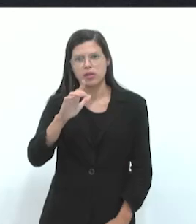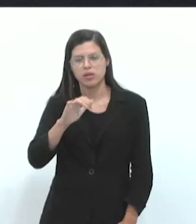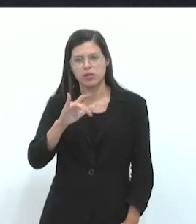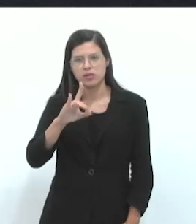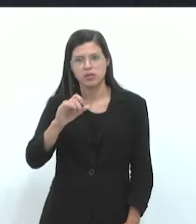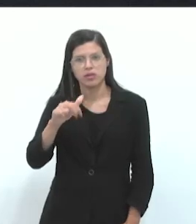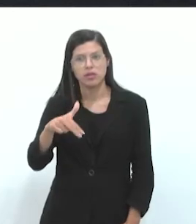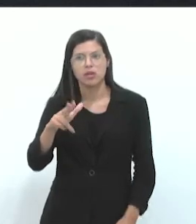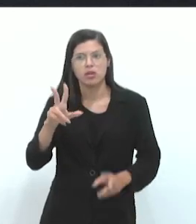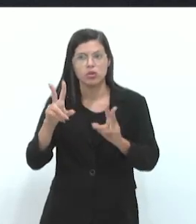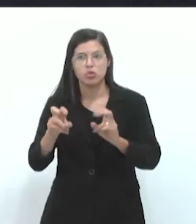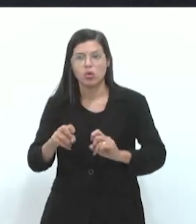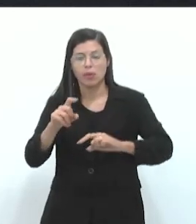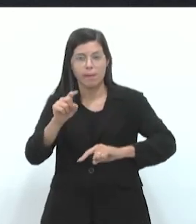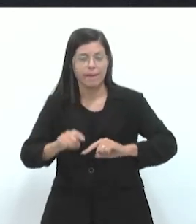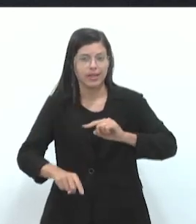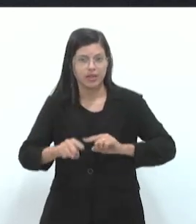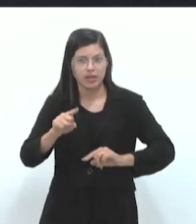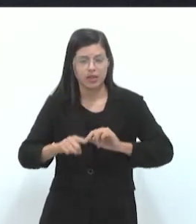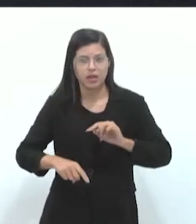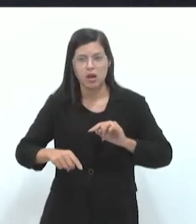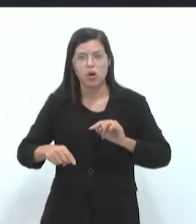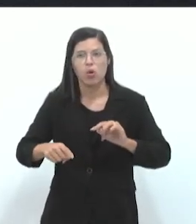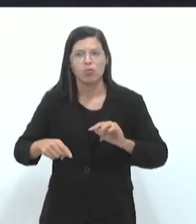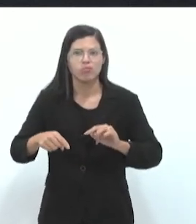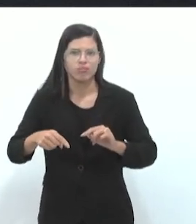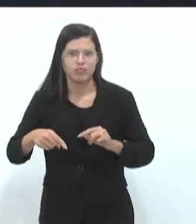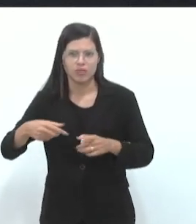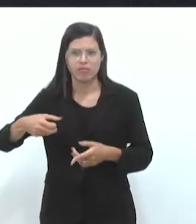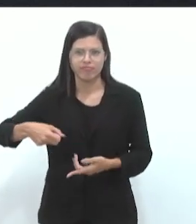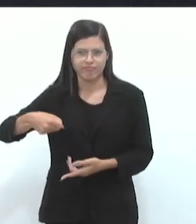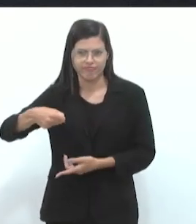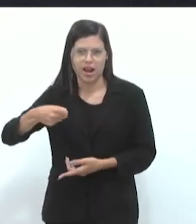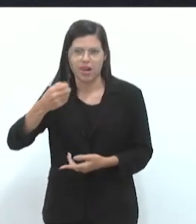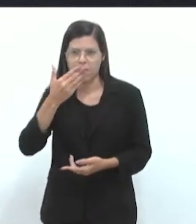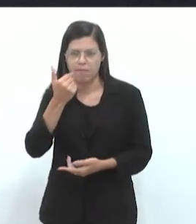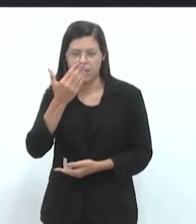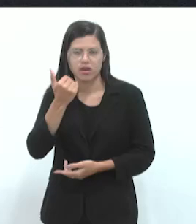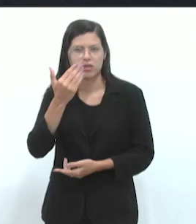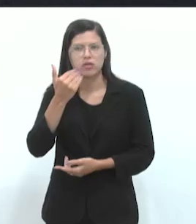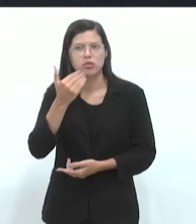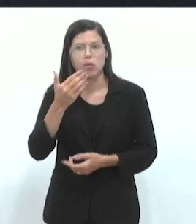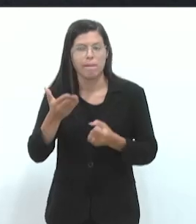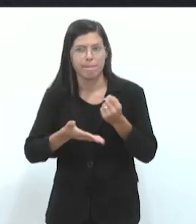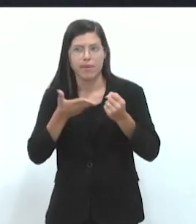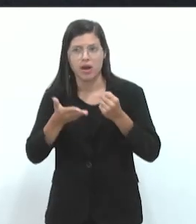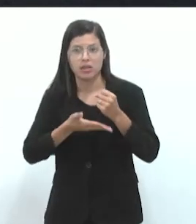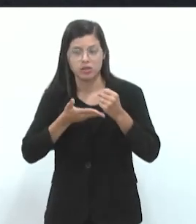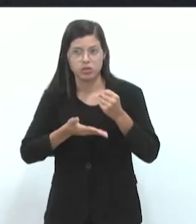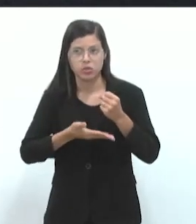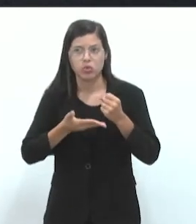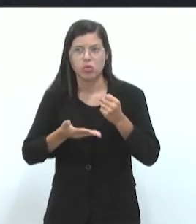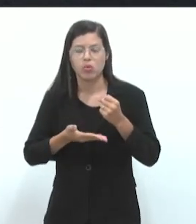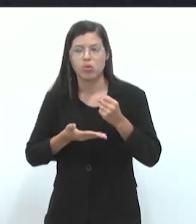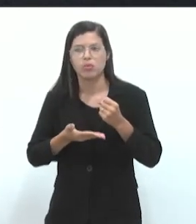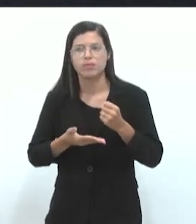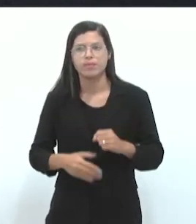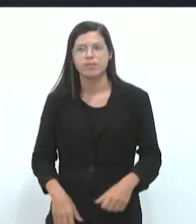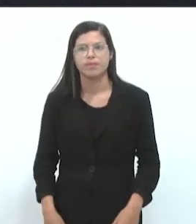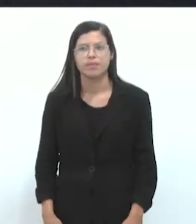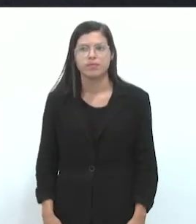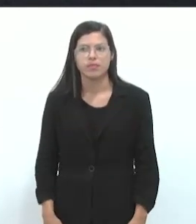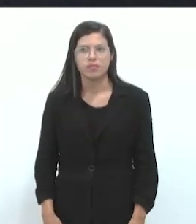básica. E, na verdade, até o relato do presidente da Associação de Fiscais, de Auditores Fiscais do Estado do Rio de Janeiro,